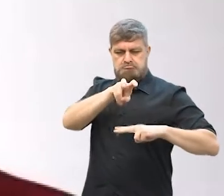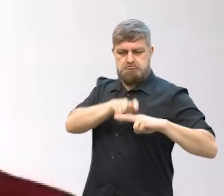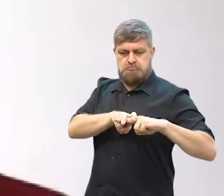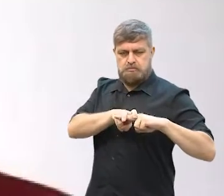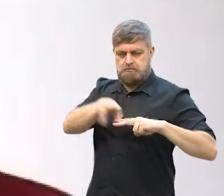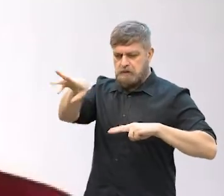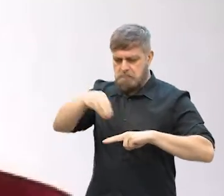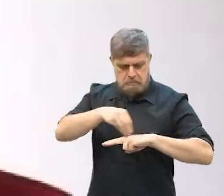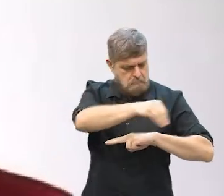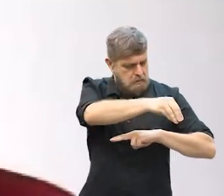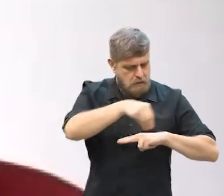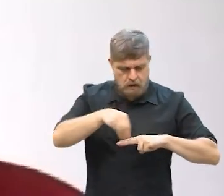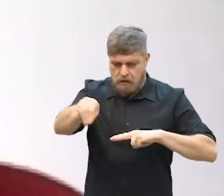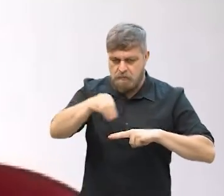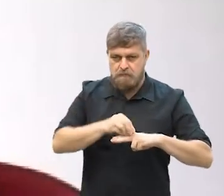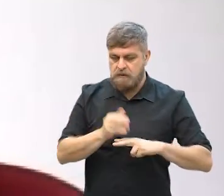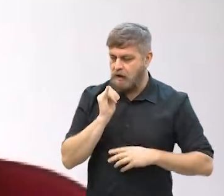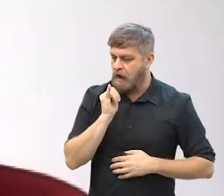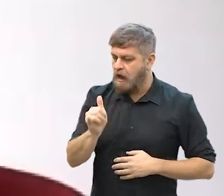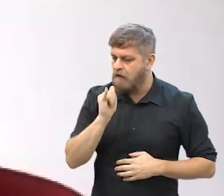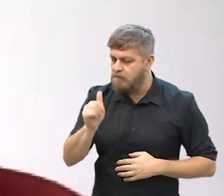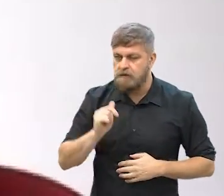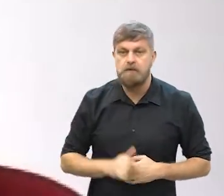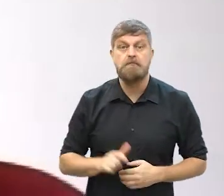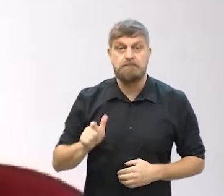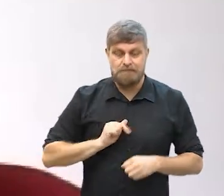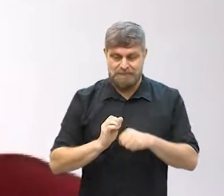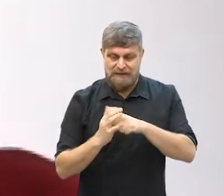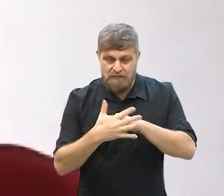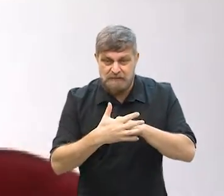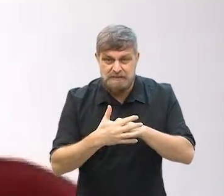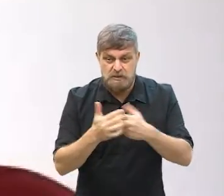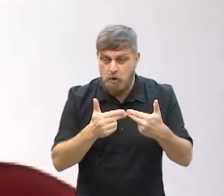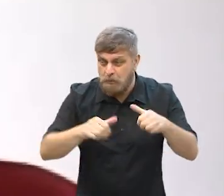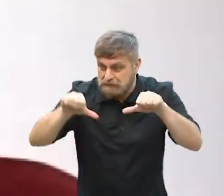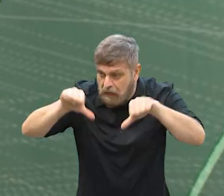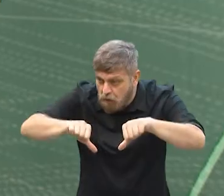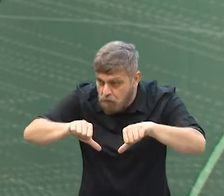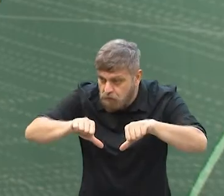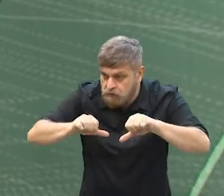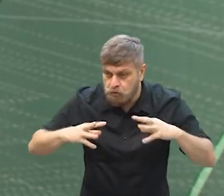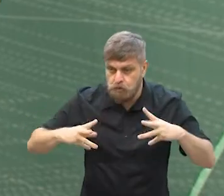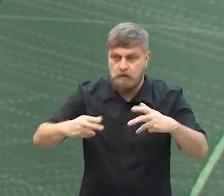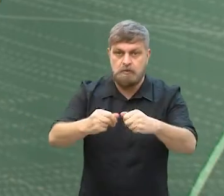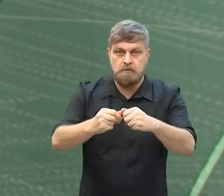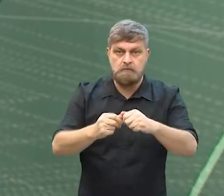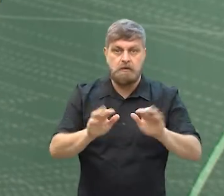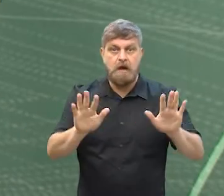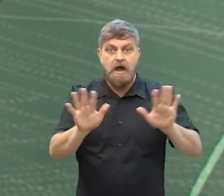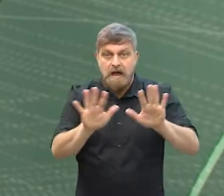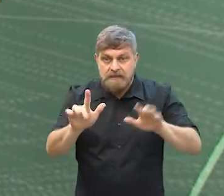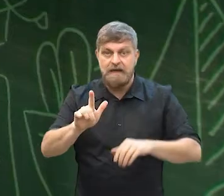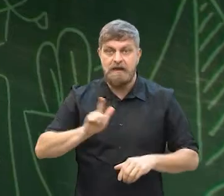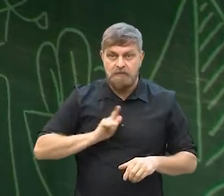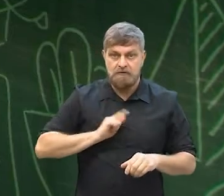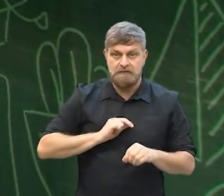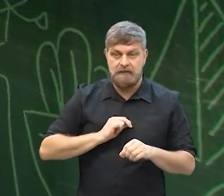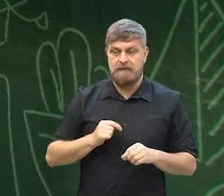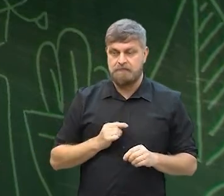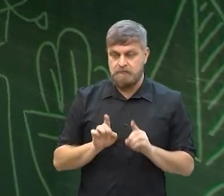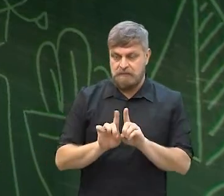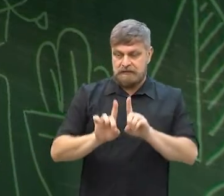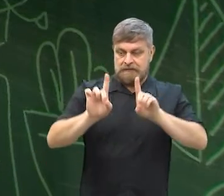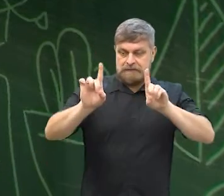mesa de que eu participei comentou, né? Quem disse que a pandemia só trouxe coisas ruins? É verdade. De forma, esse distanciamento